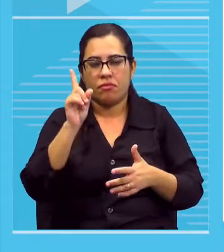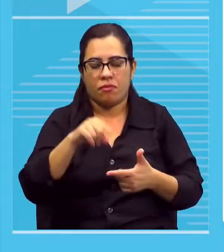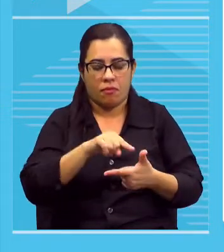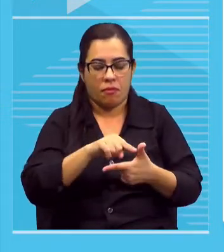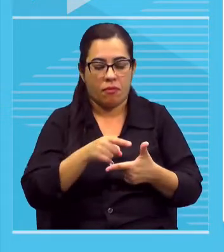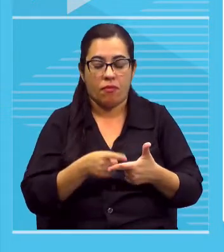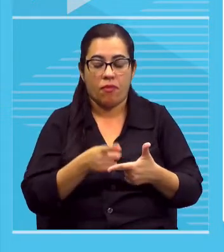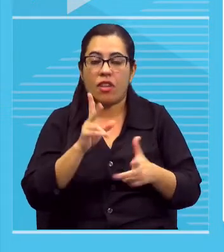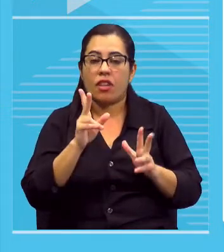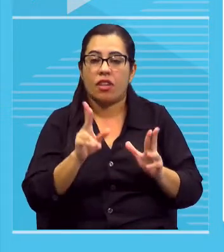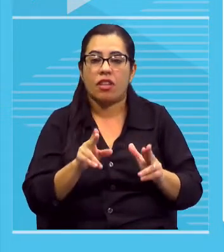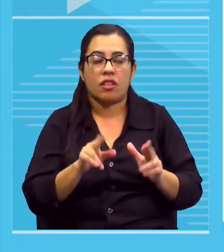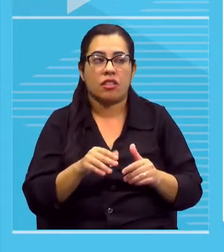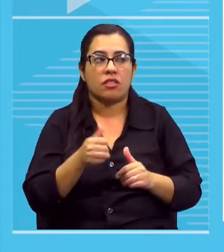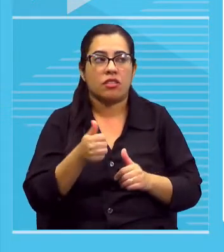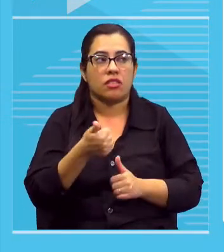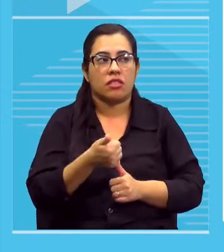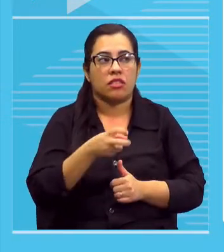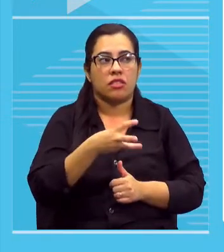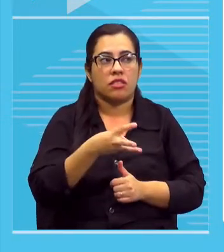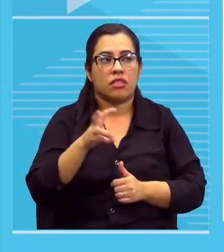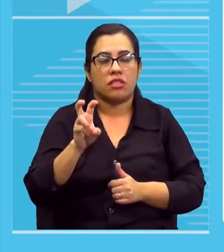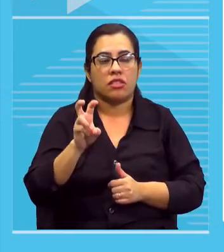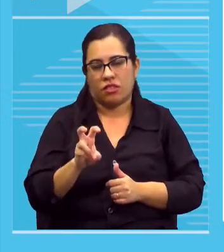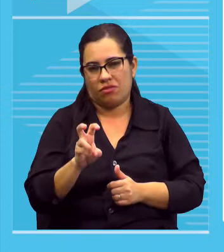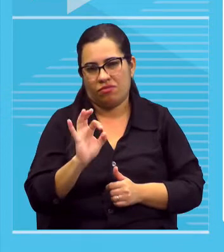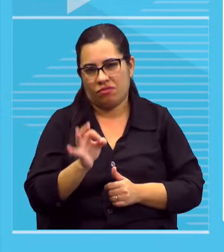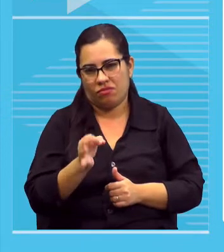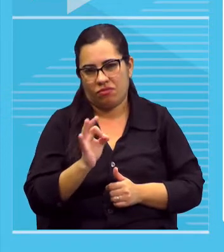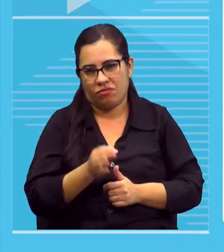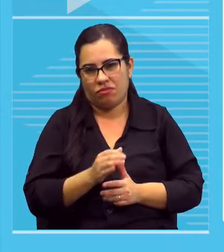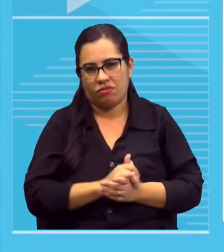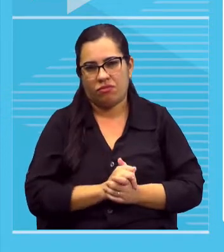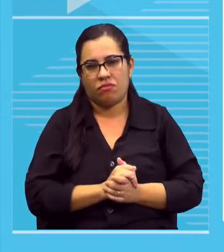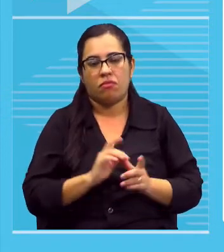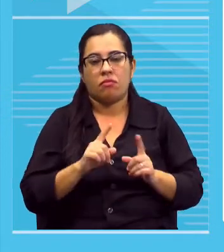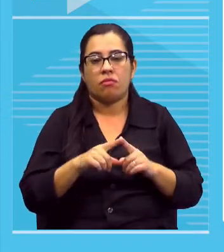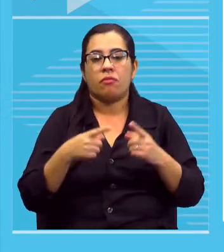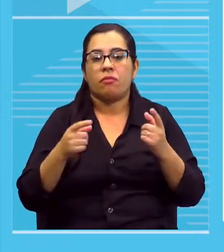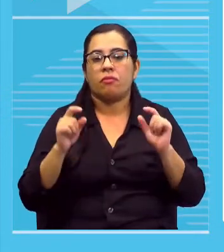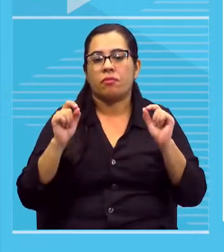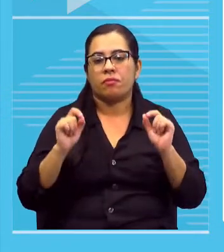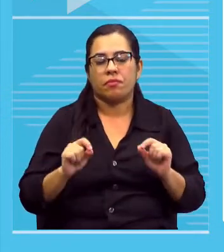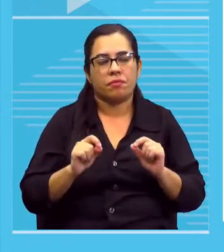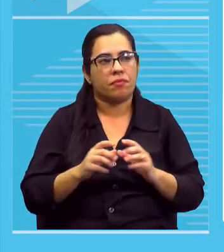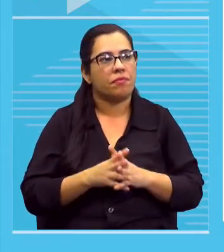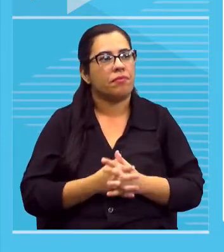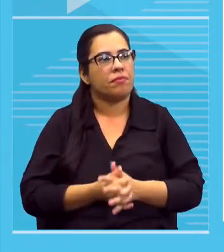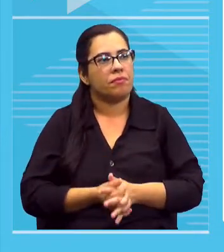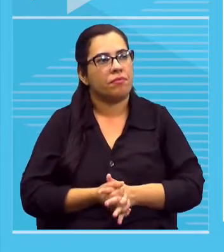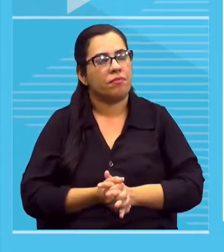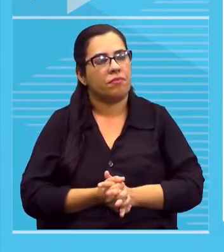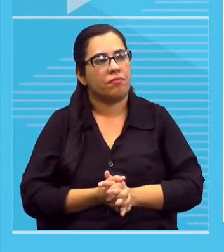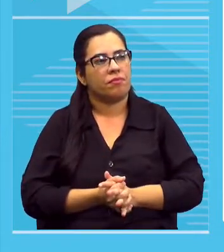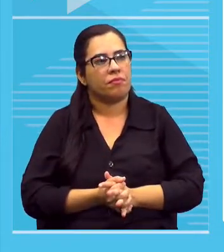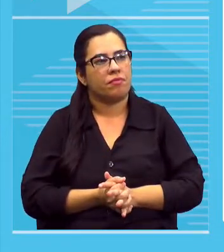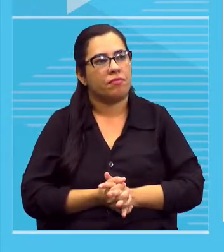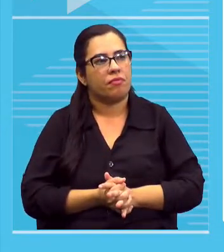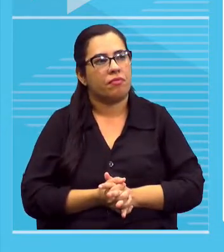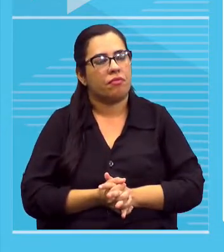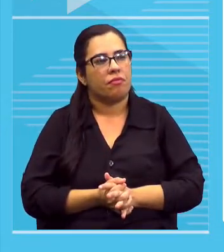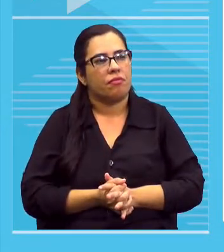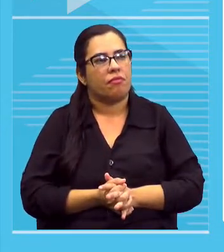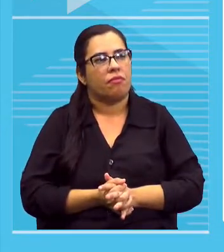Ele é igual a 135° mas precisamente 3 pi